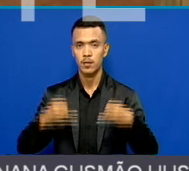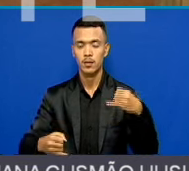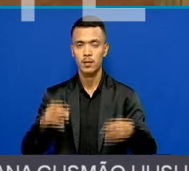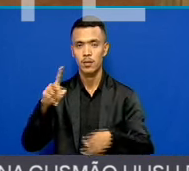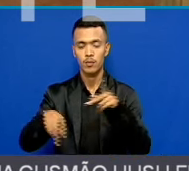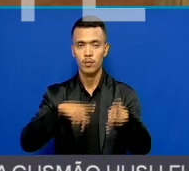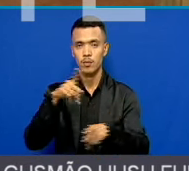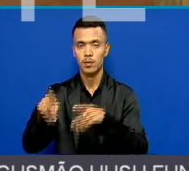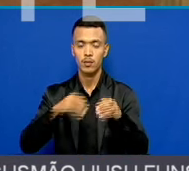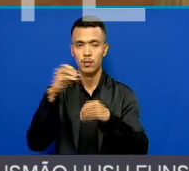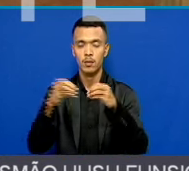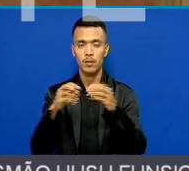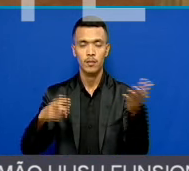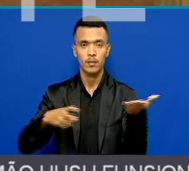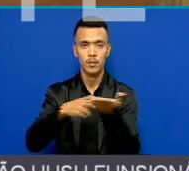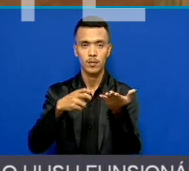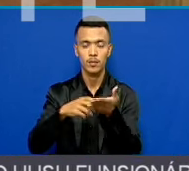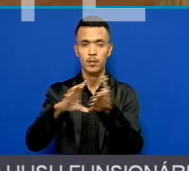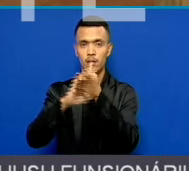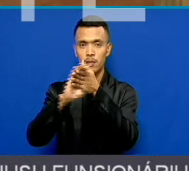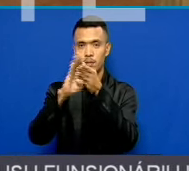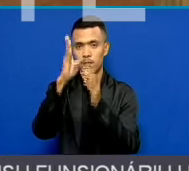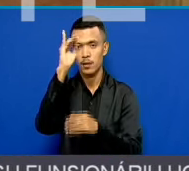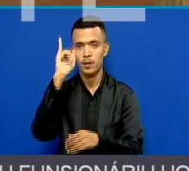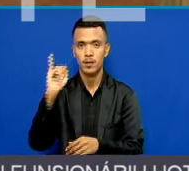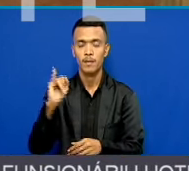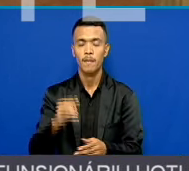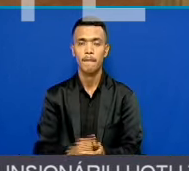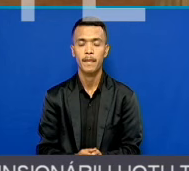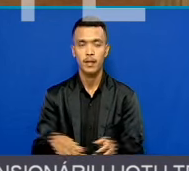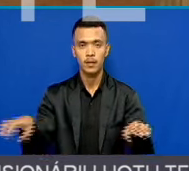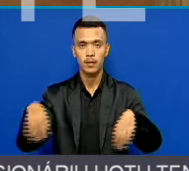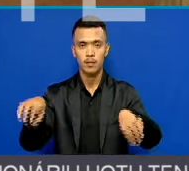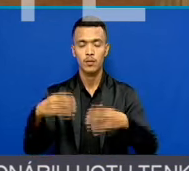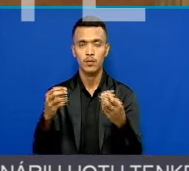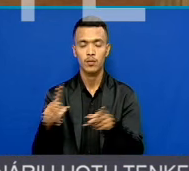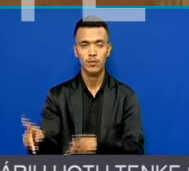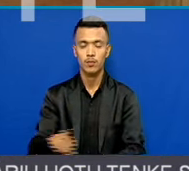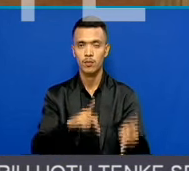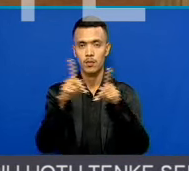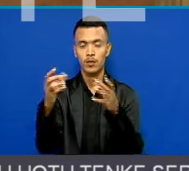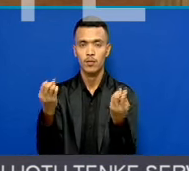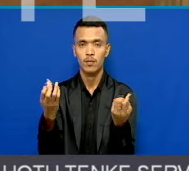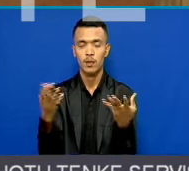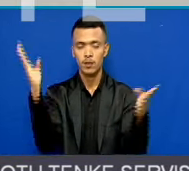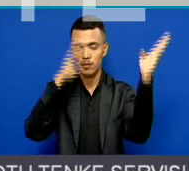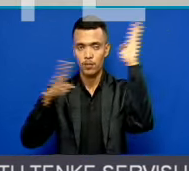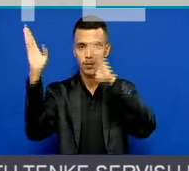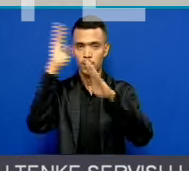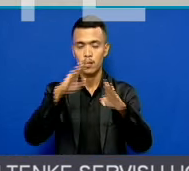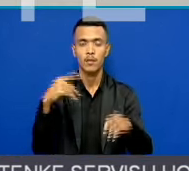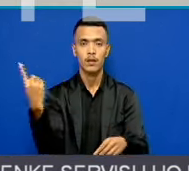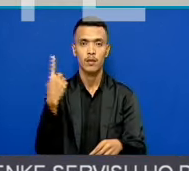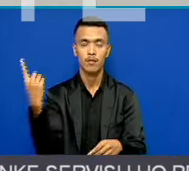para com o passaporte e a bilhete de identidade serviços para serviços públicos para problemas na fatem.